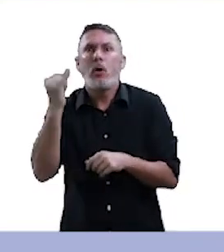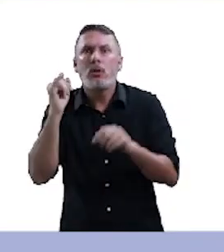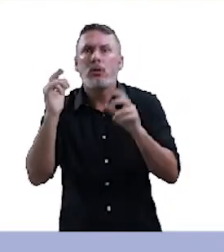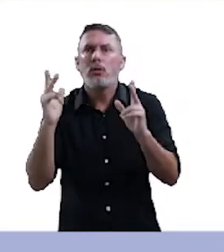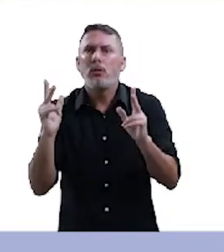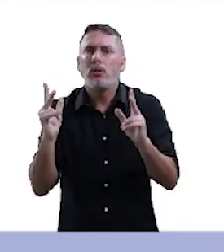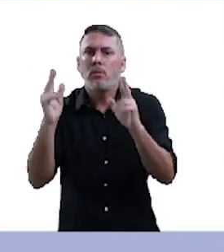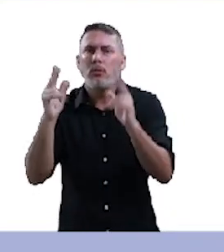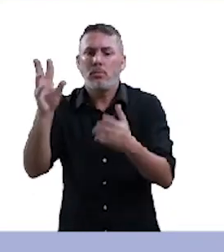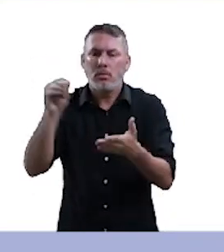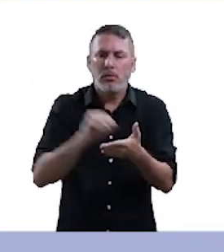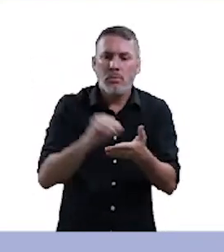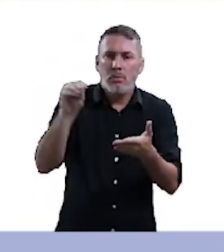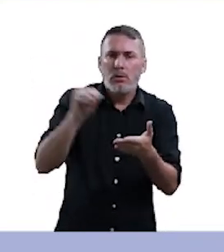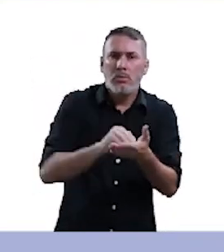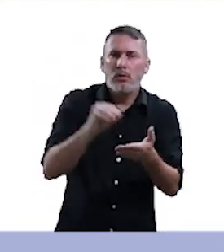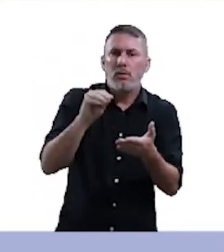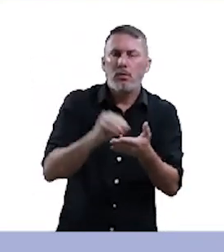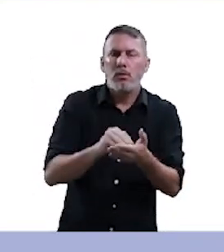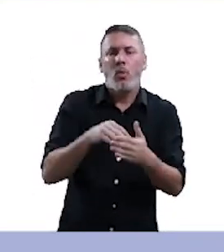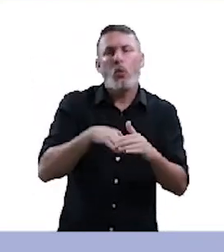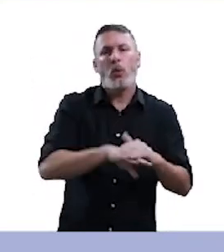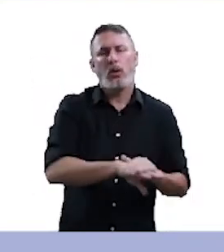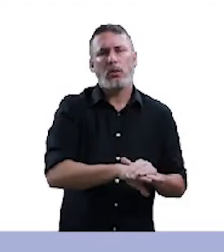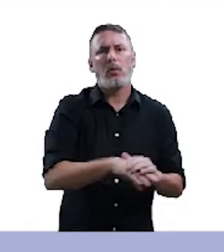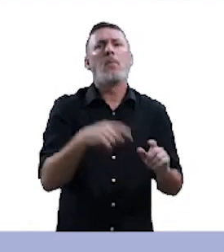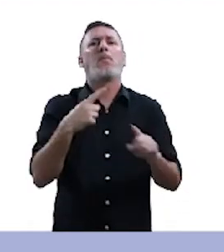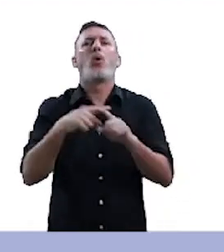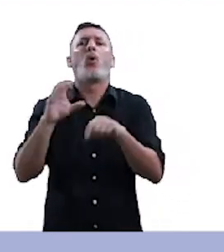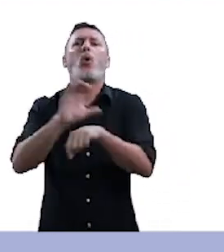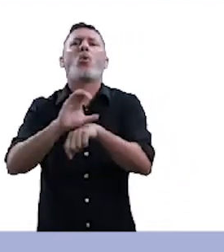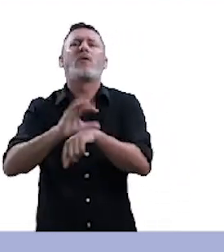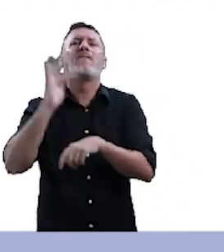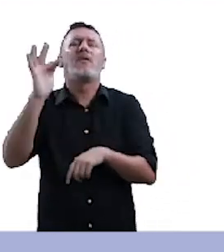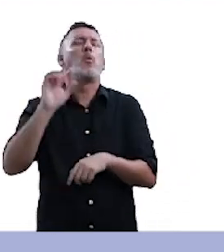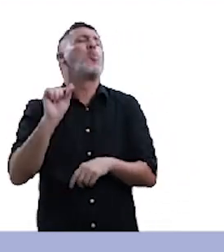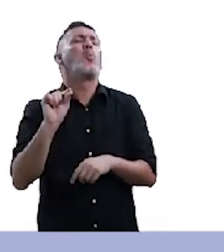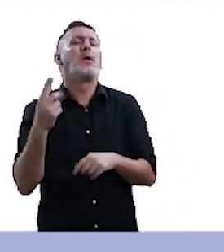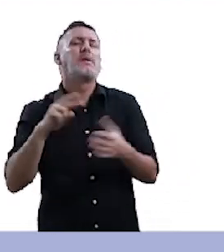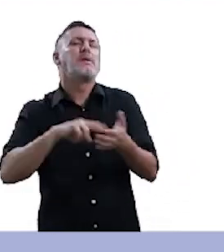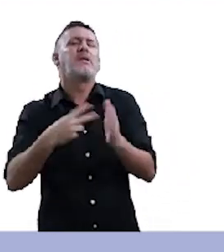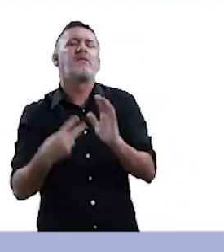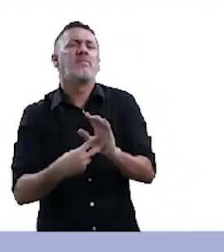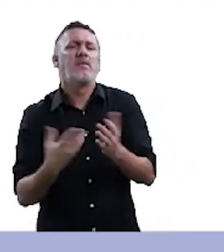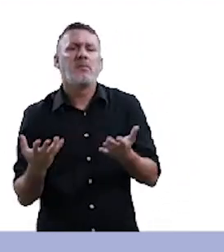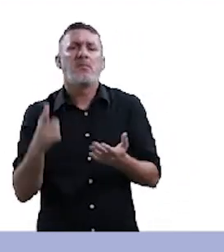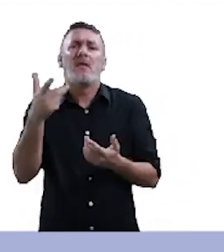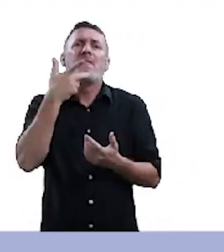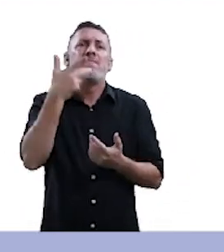os principais fundamentos. O que ela prega? O que ela traz como